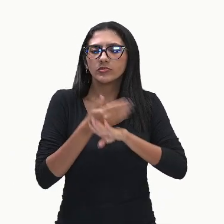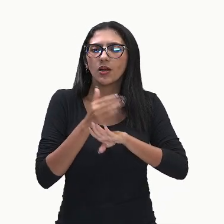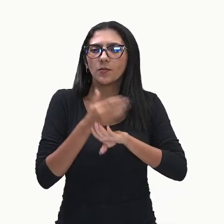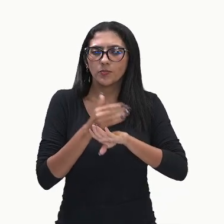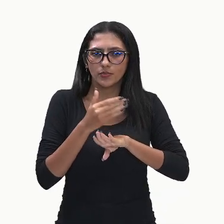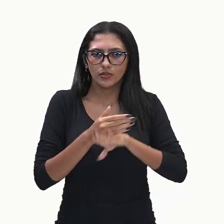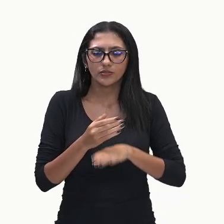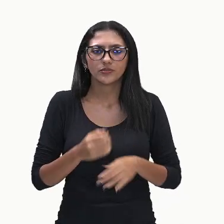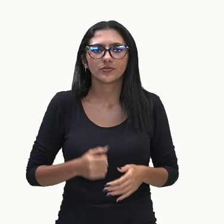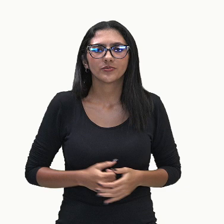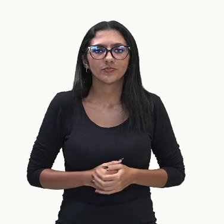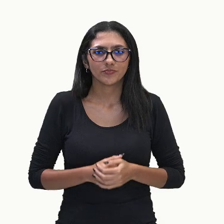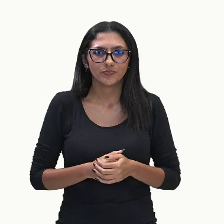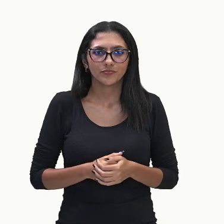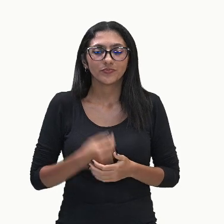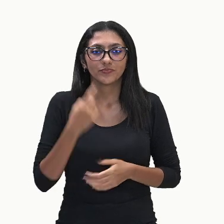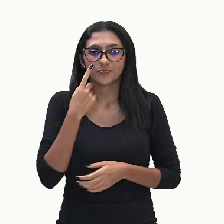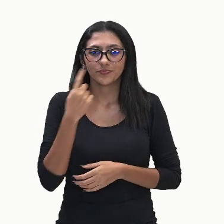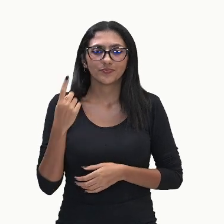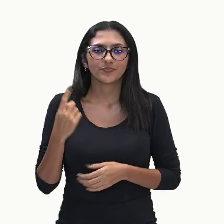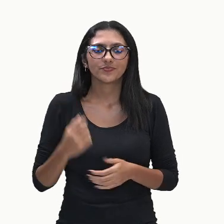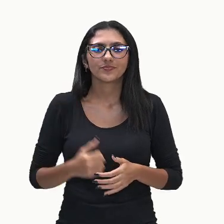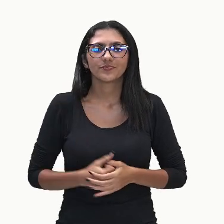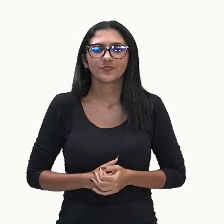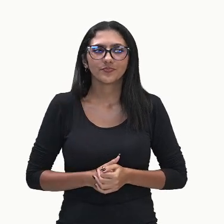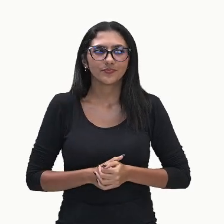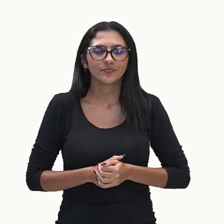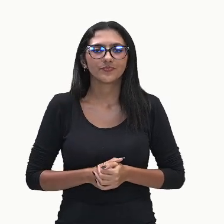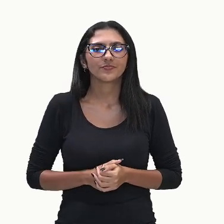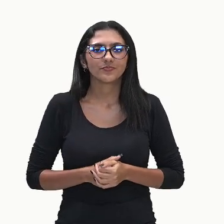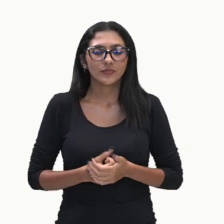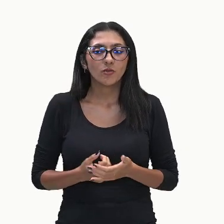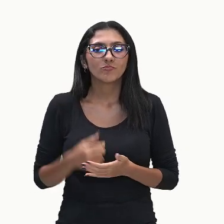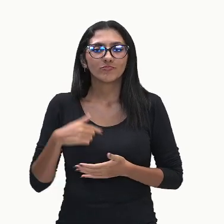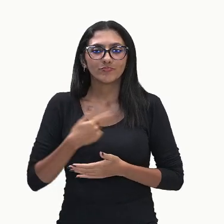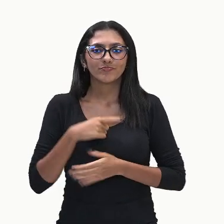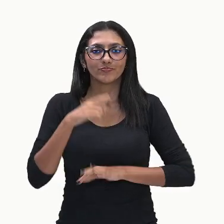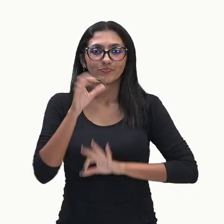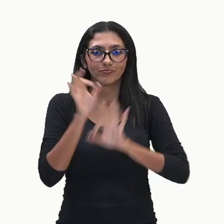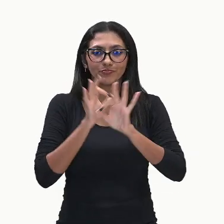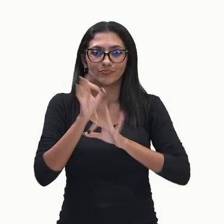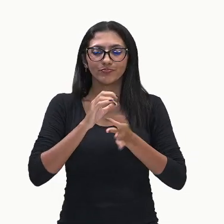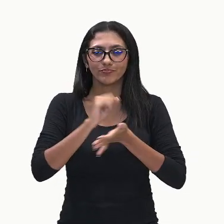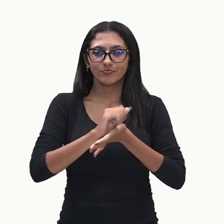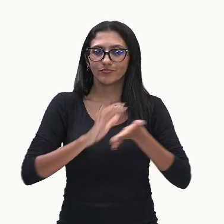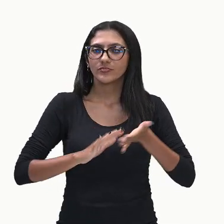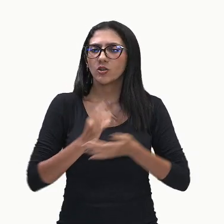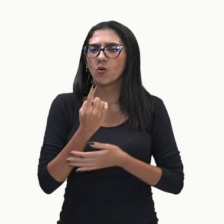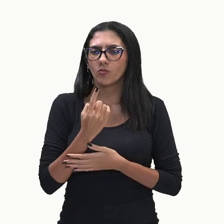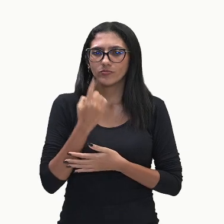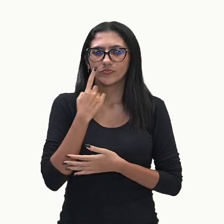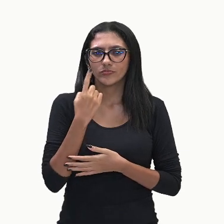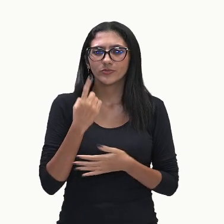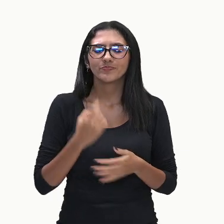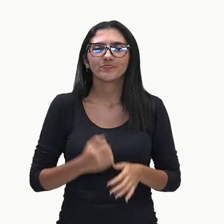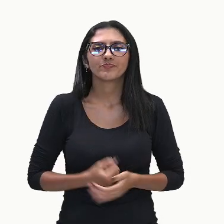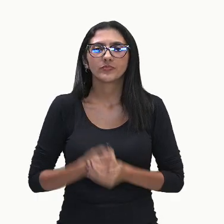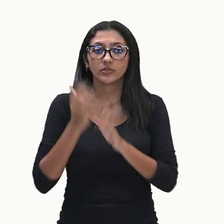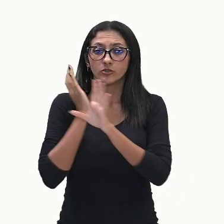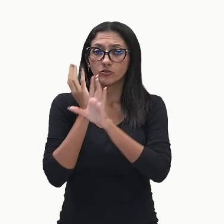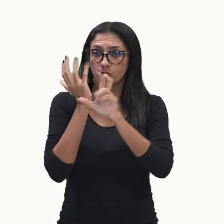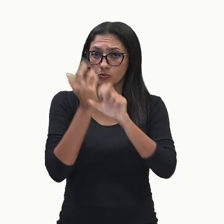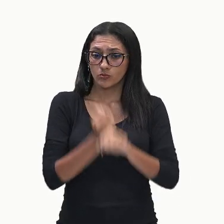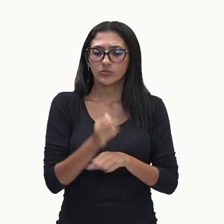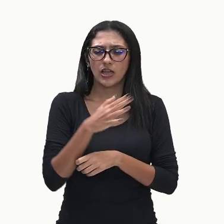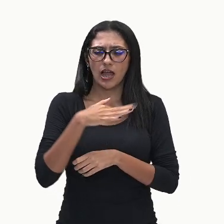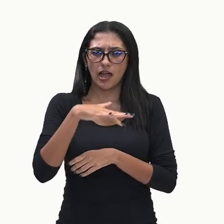do cone. Vamos lá, então. Nossa aplicação de número 1 diz o seguinte, calcule a área